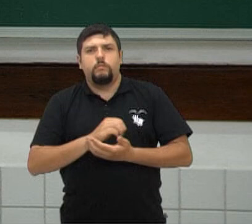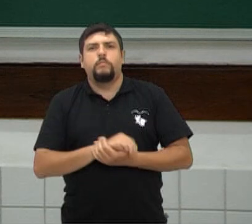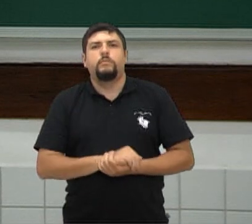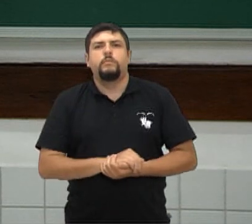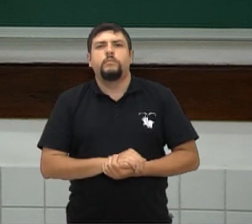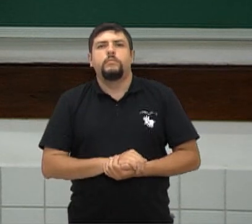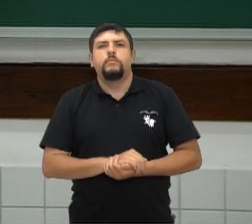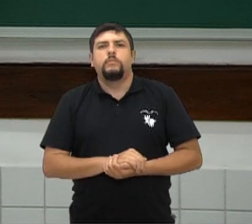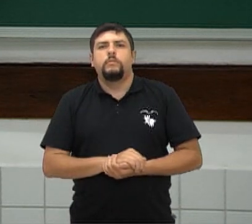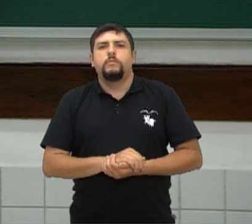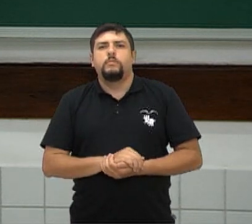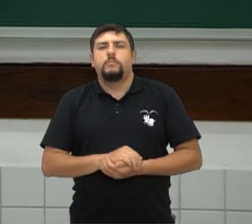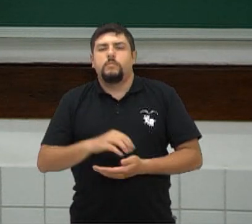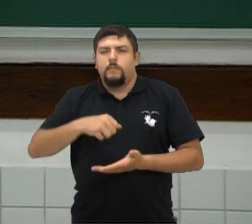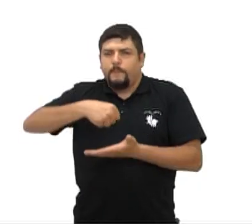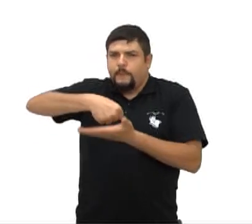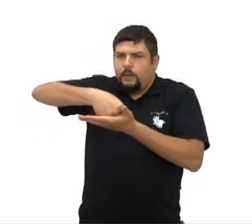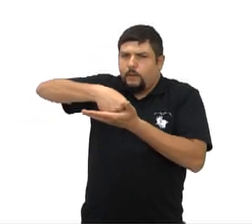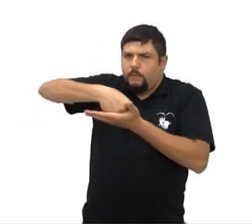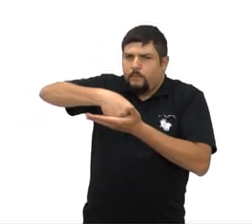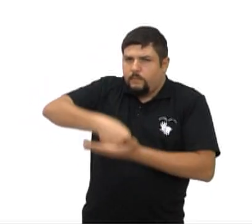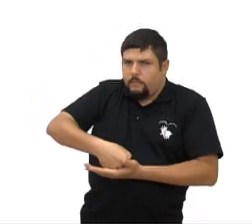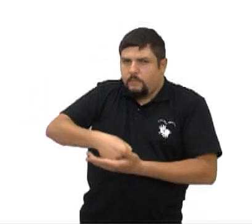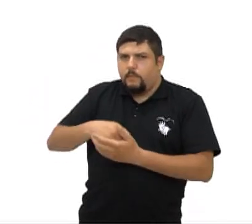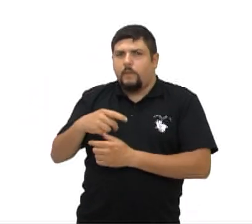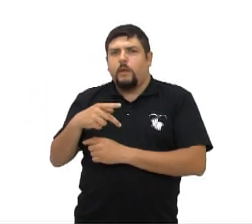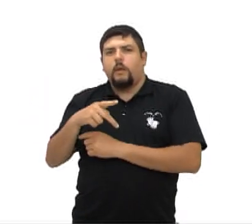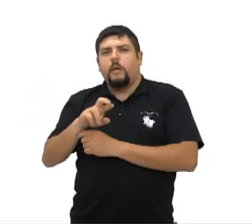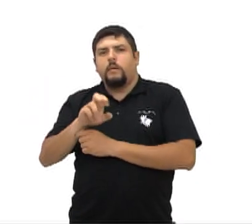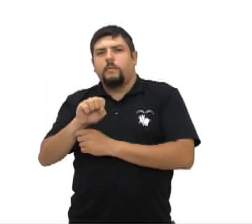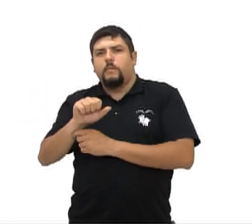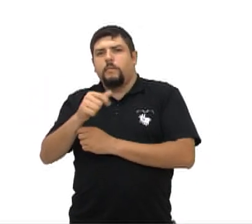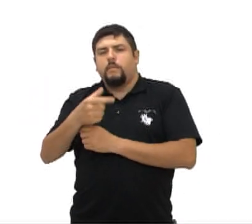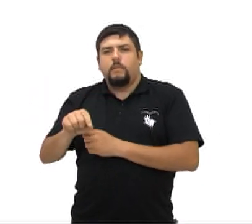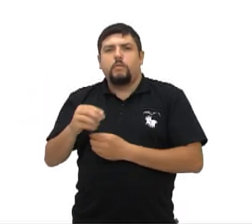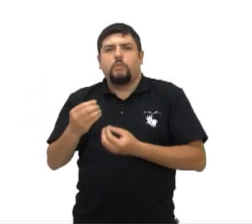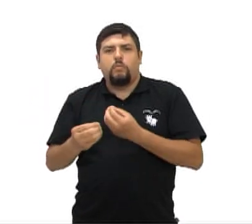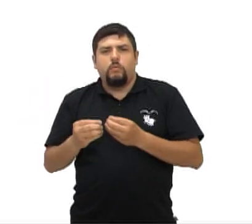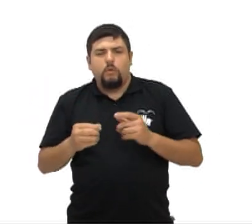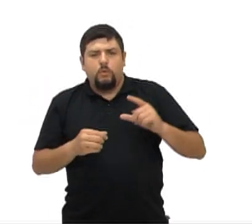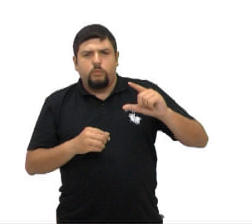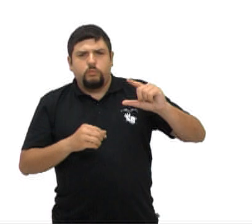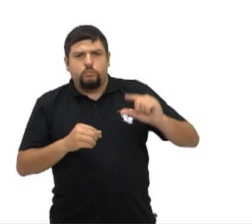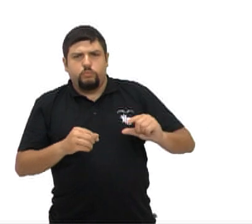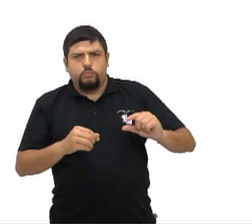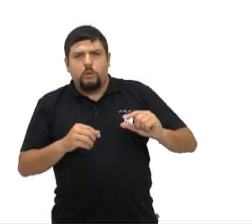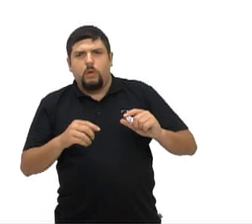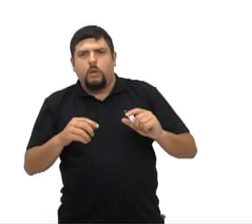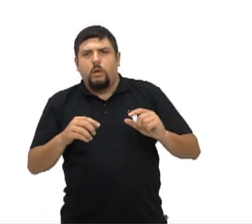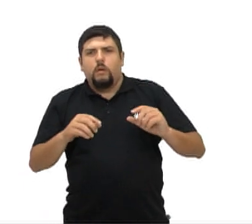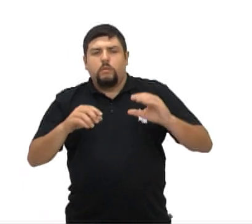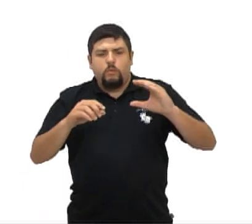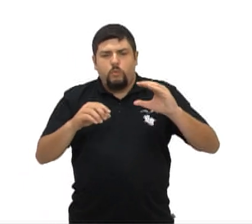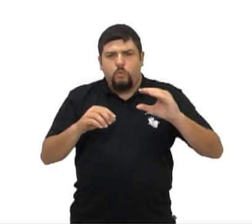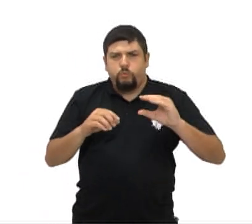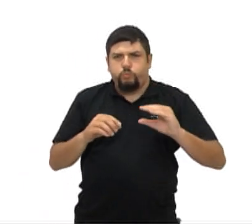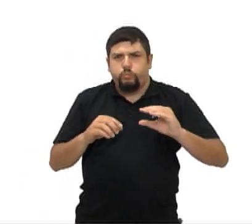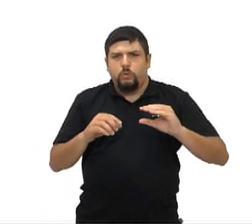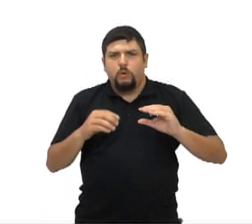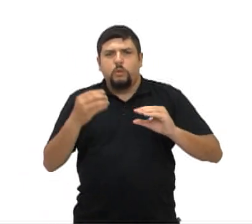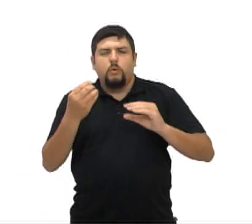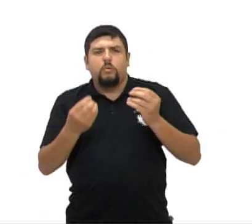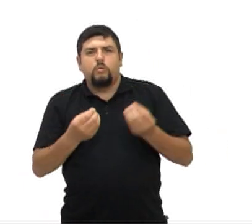Um aumento de pressão desloca o equilíbrio no sentido de menor volume e uma diminuição de pressão desloca o